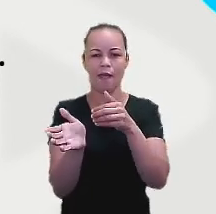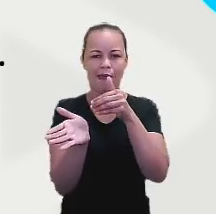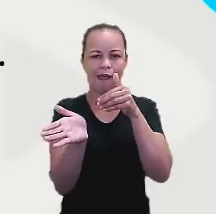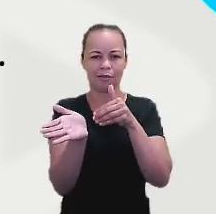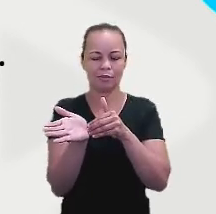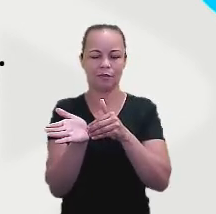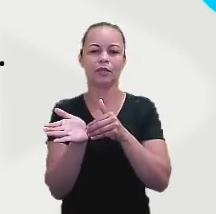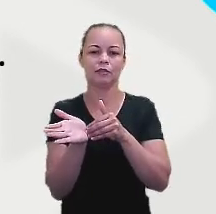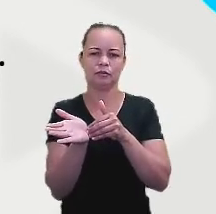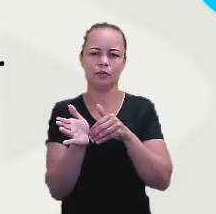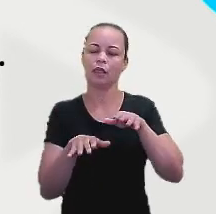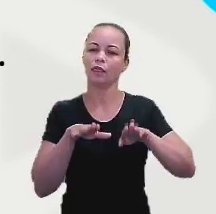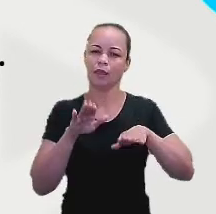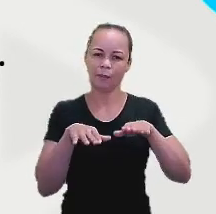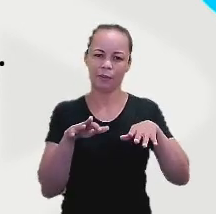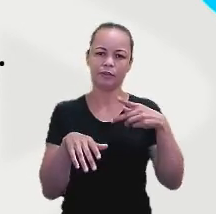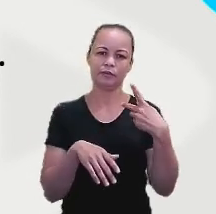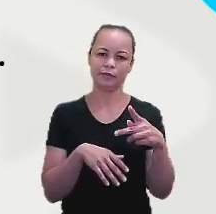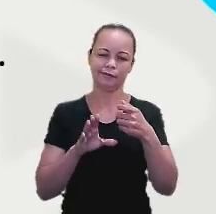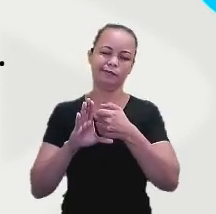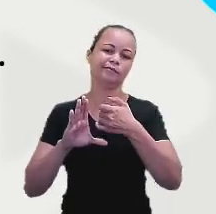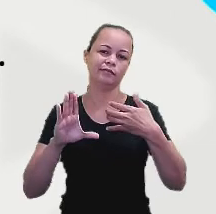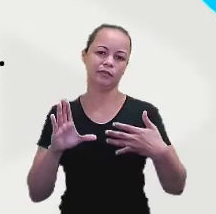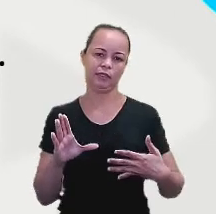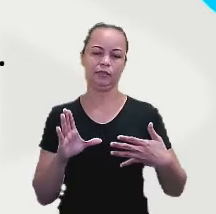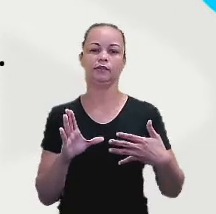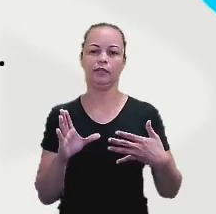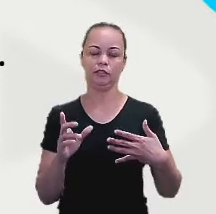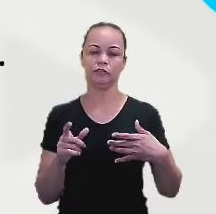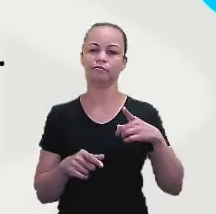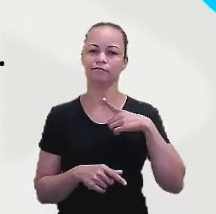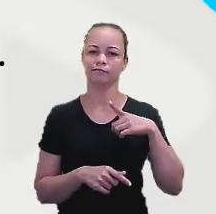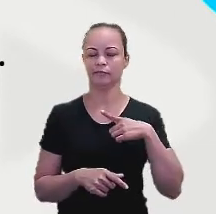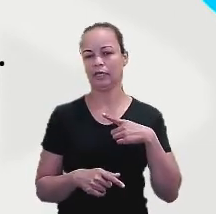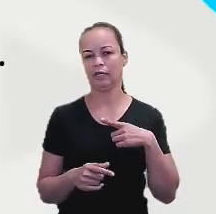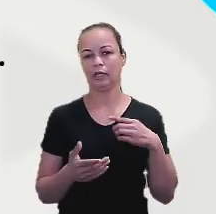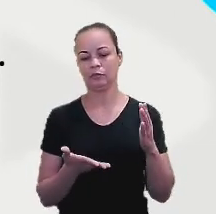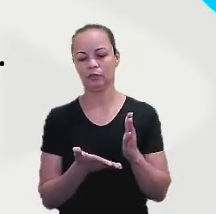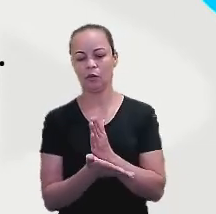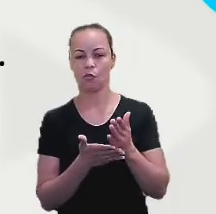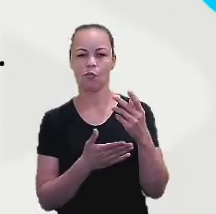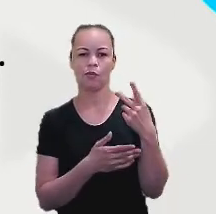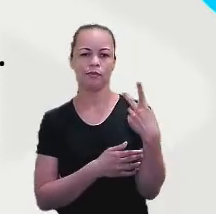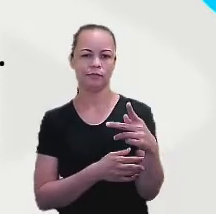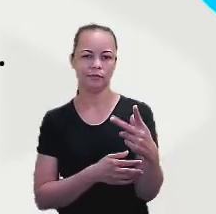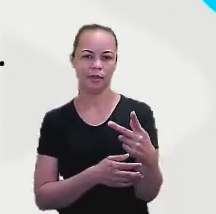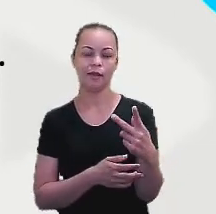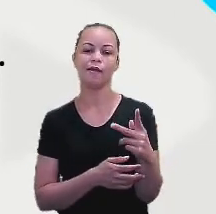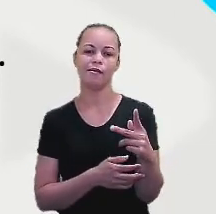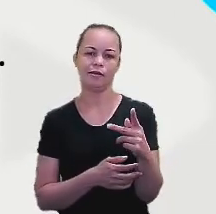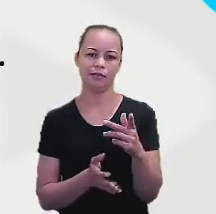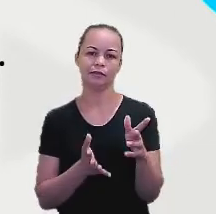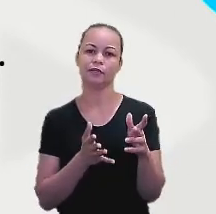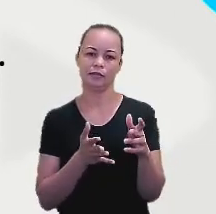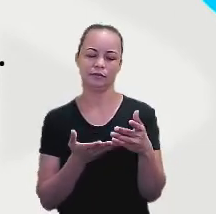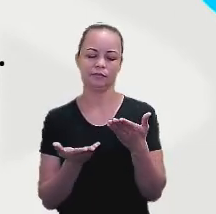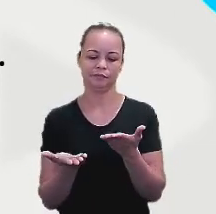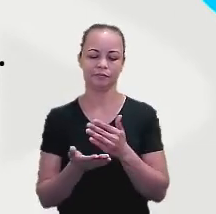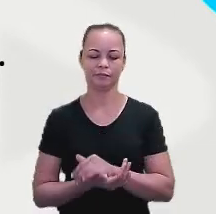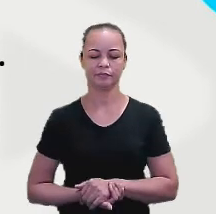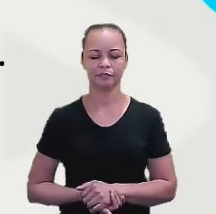Então, dependendo aí dessas características, teremos aí alguma dessas opções.